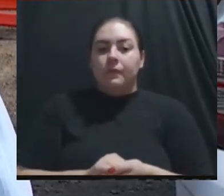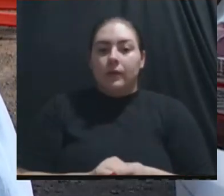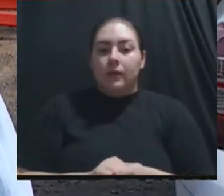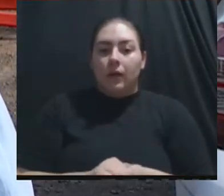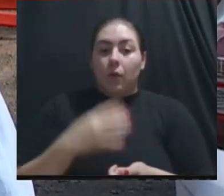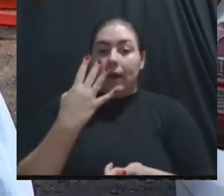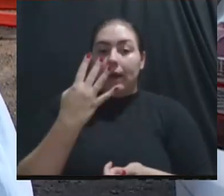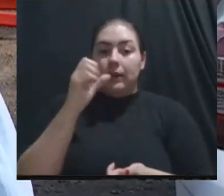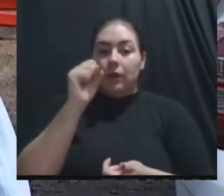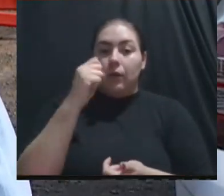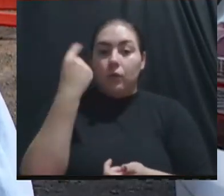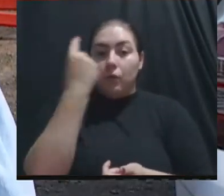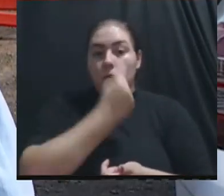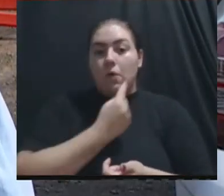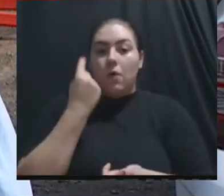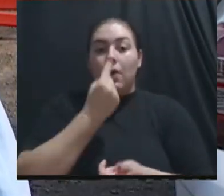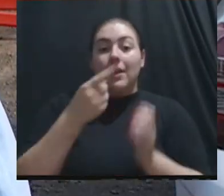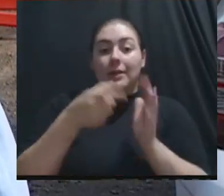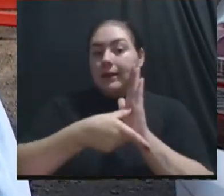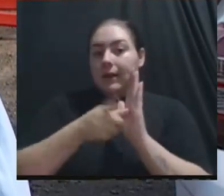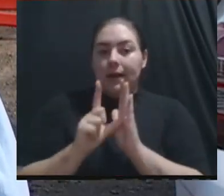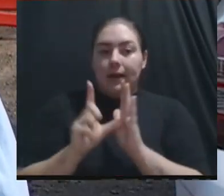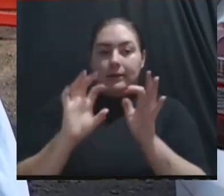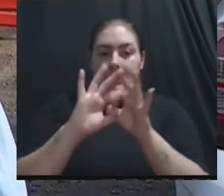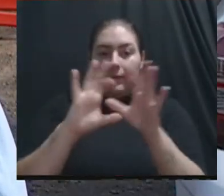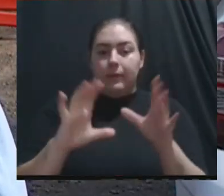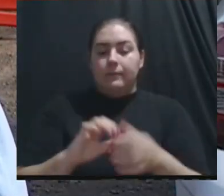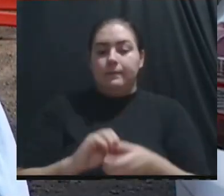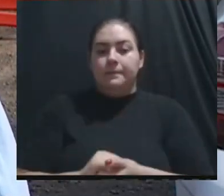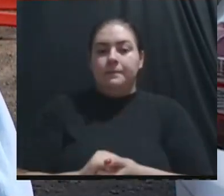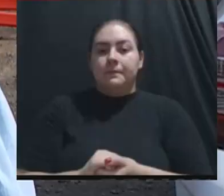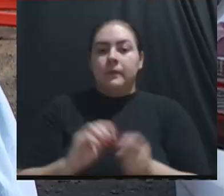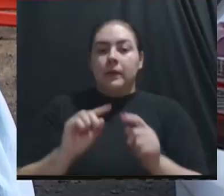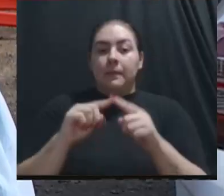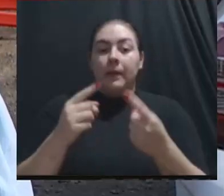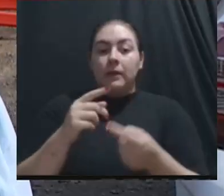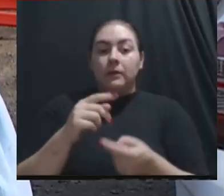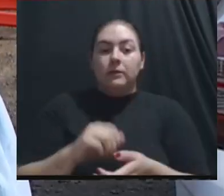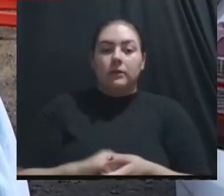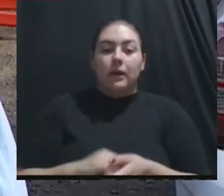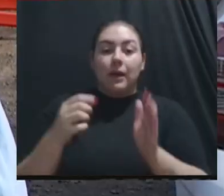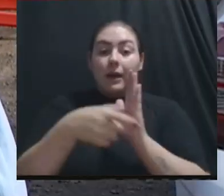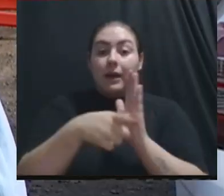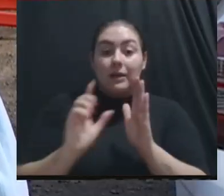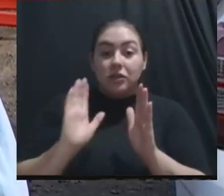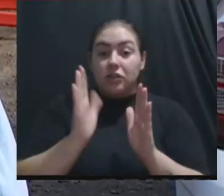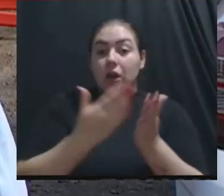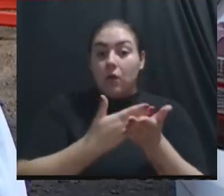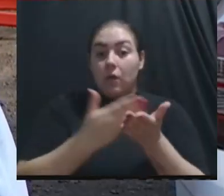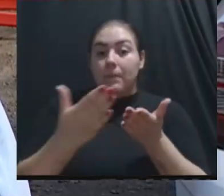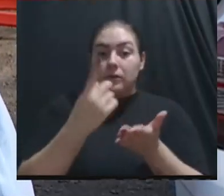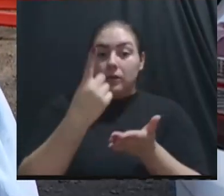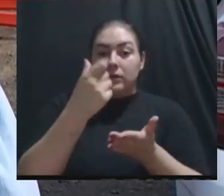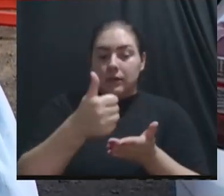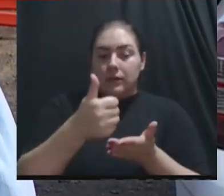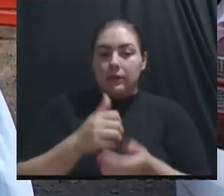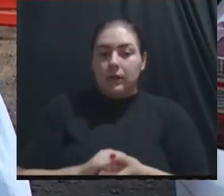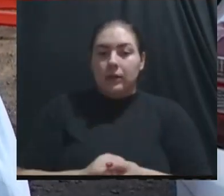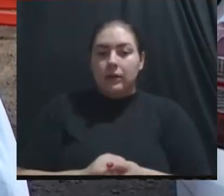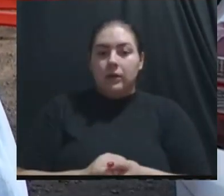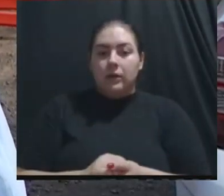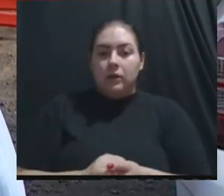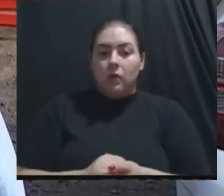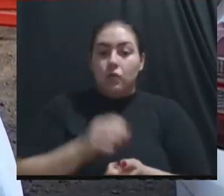leilão, mas o pré-lance ele já iniciou no dia 16. O lance oficial ocorre dia 7. Quem